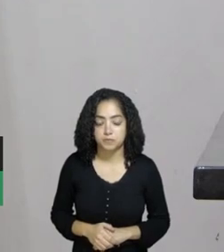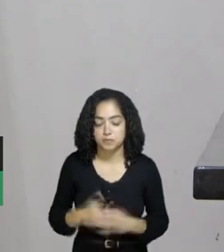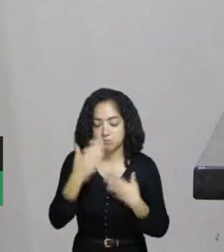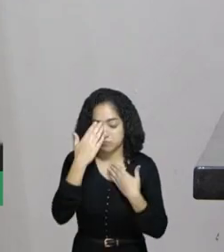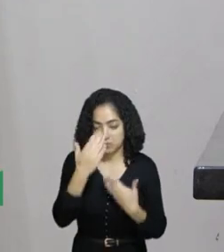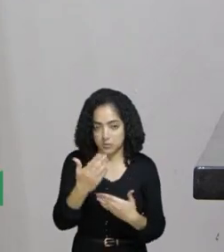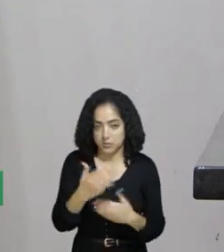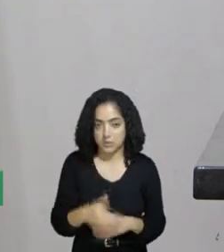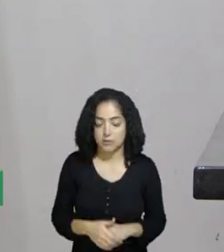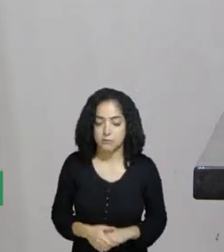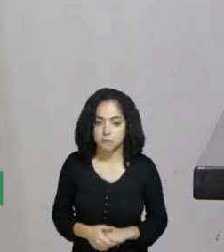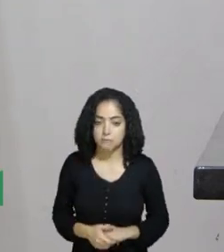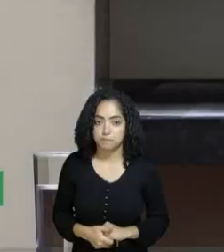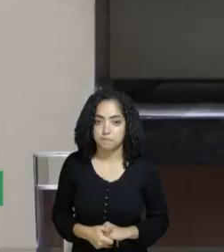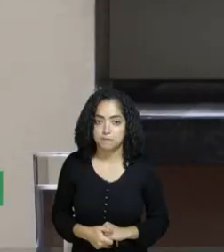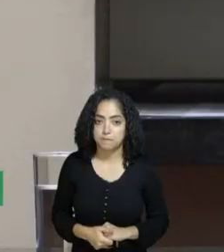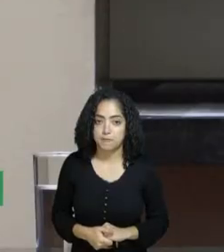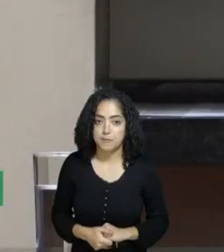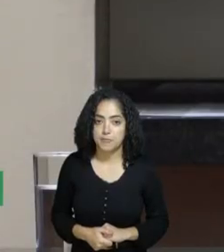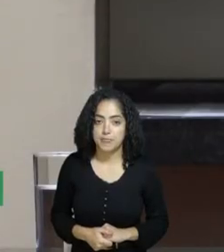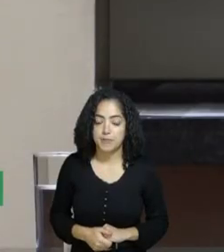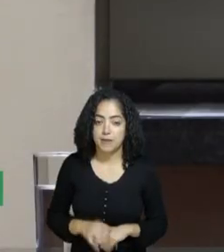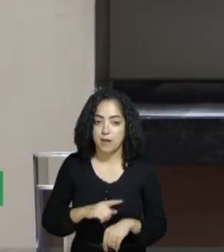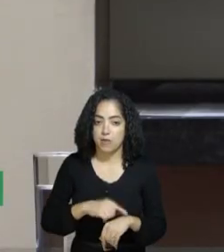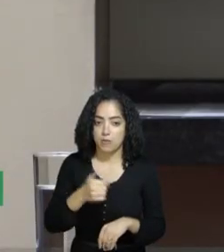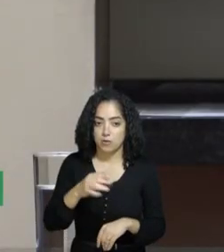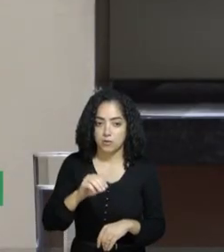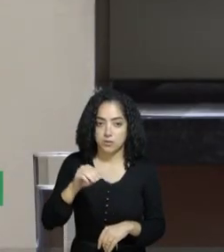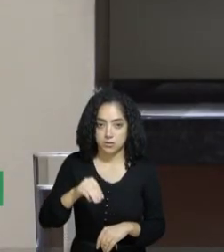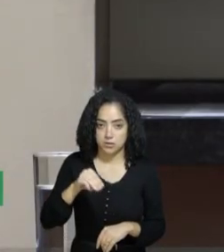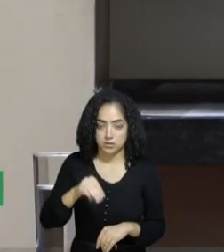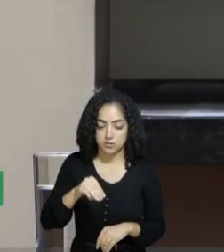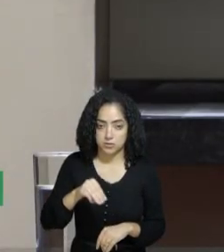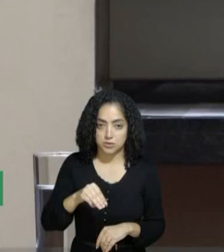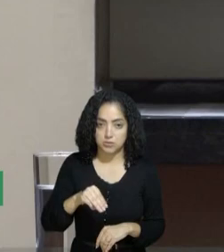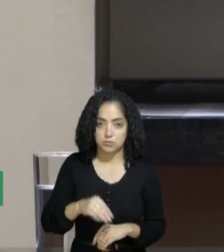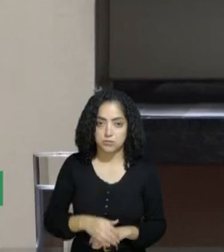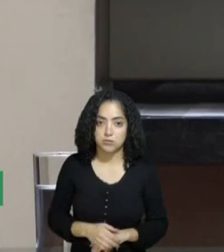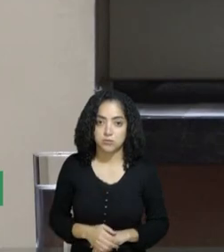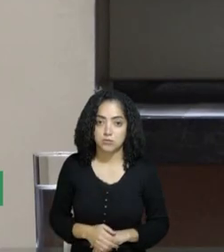senhor presidente. Seria isso. Pelo tempo de até 10 minutos, fará uso da palavra o deputado Pedrão.